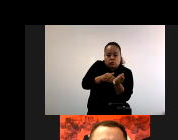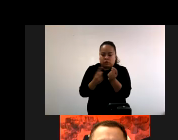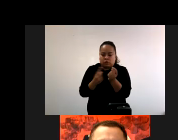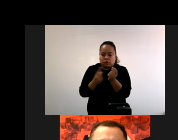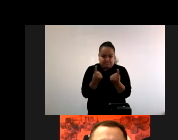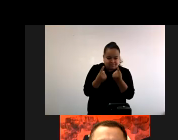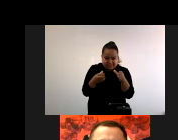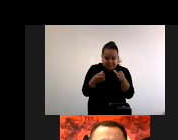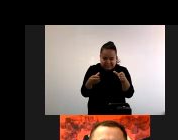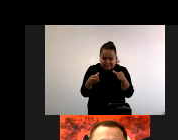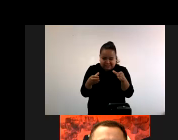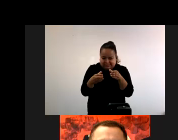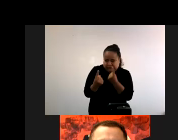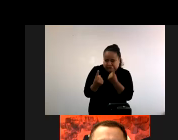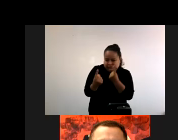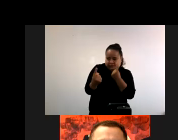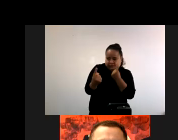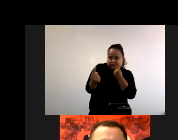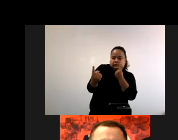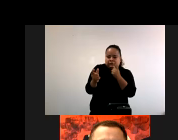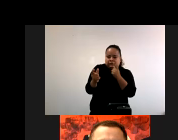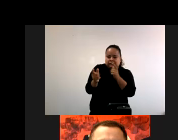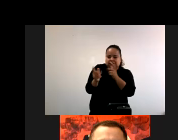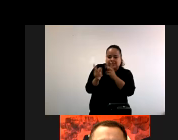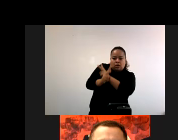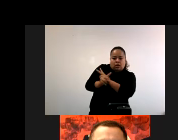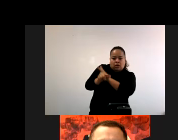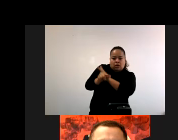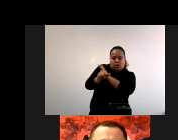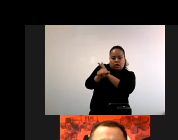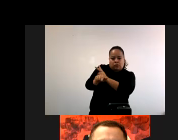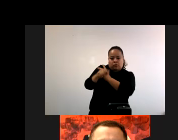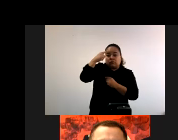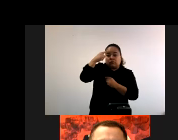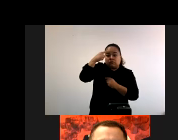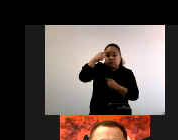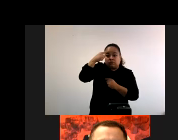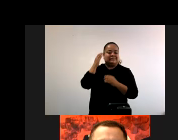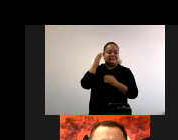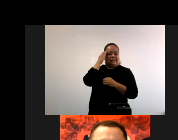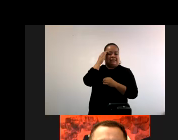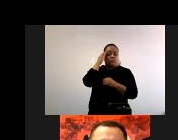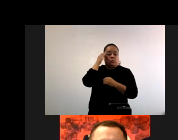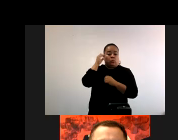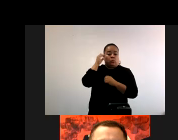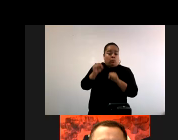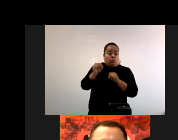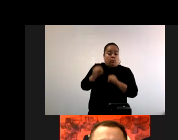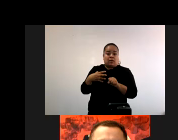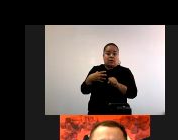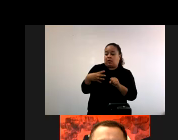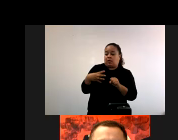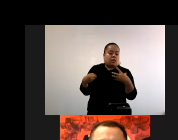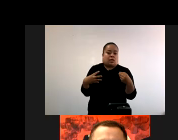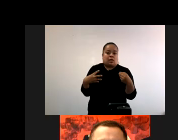pessoas, a importância que tem de estar conscientes de que se trata de uma doença de transmissão por